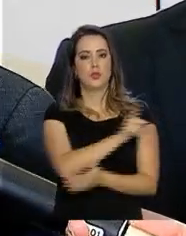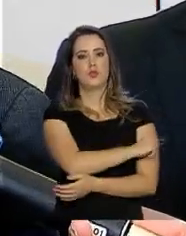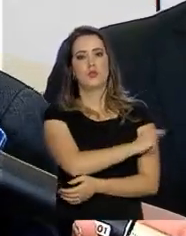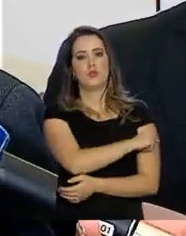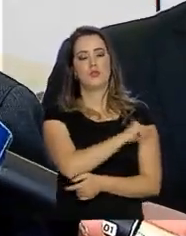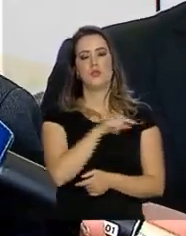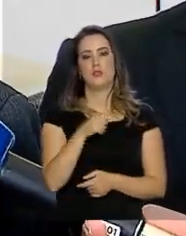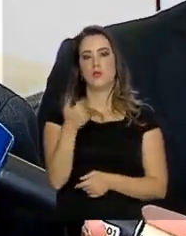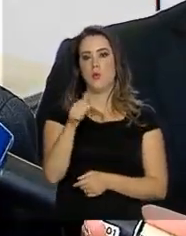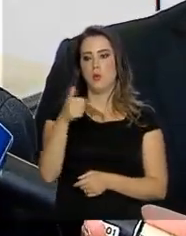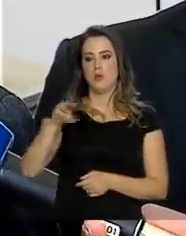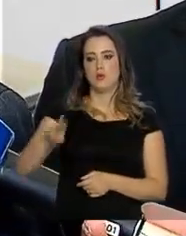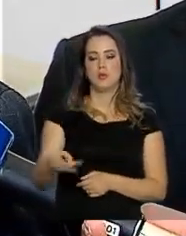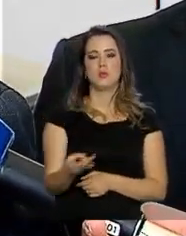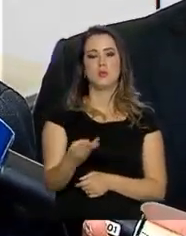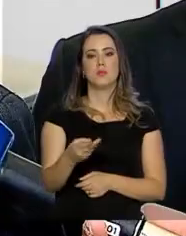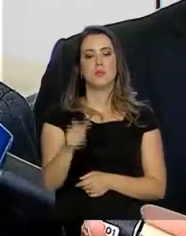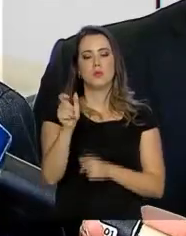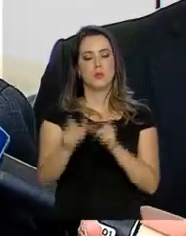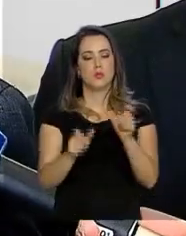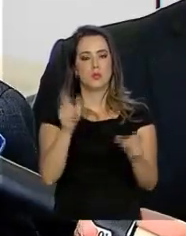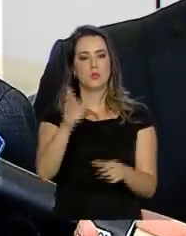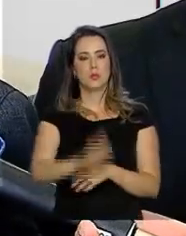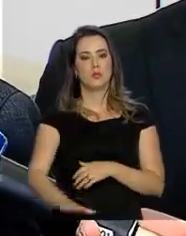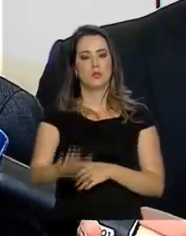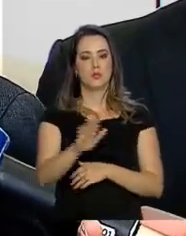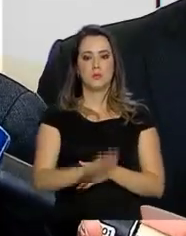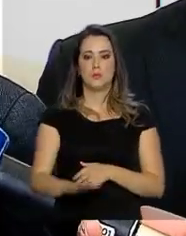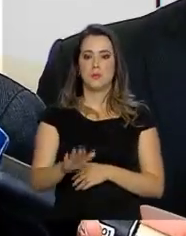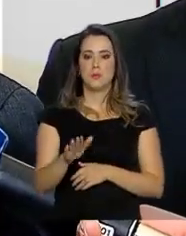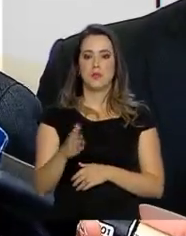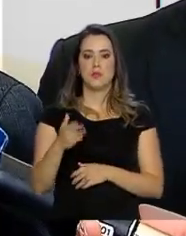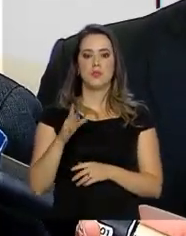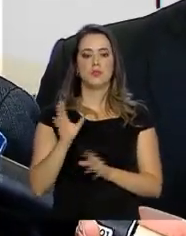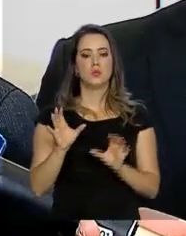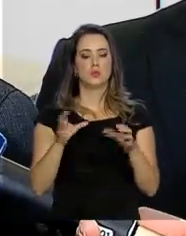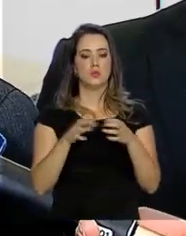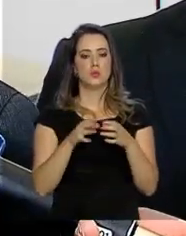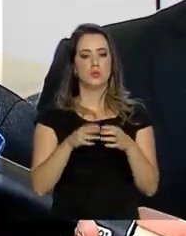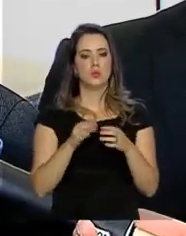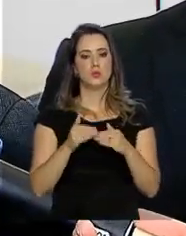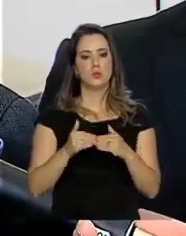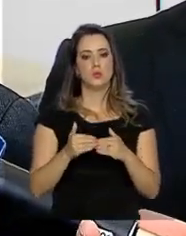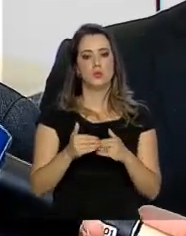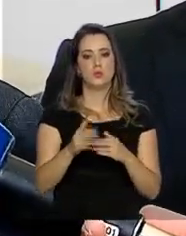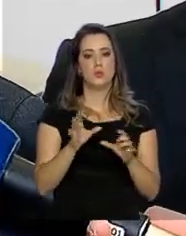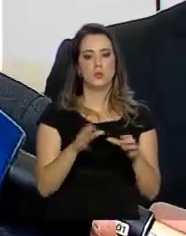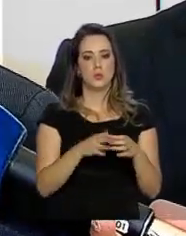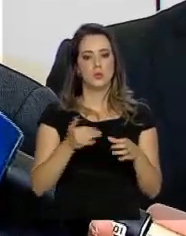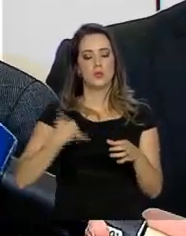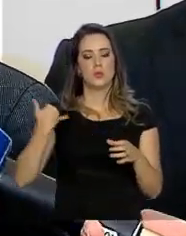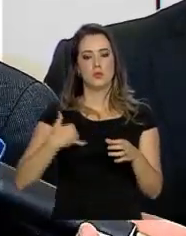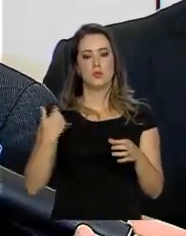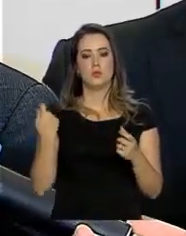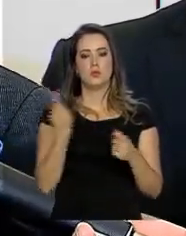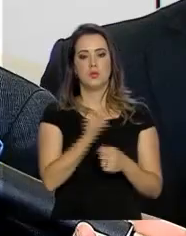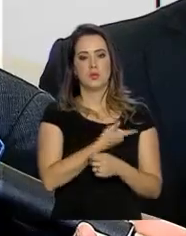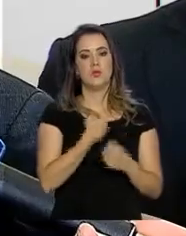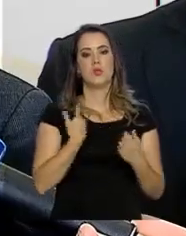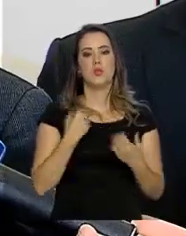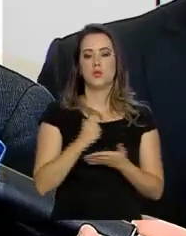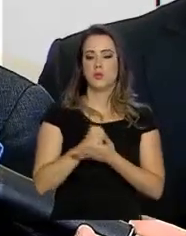11 milhões e 200 mil crianças público doença nessa faixa etária e nós estamos